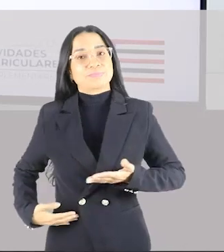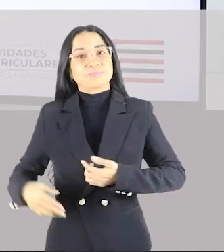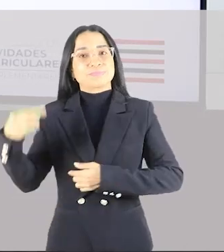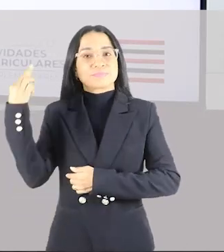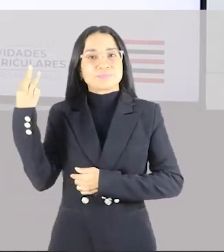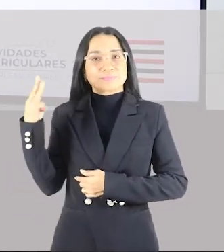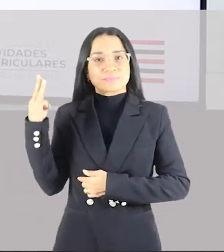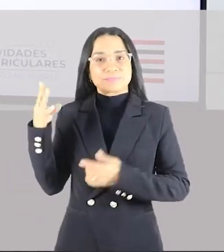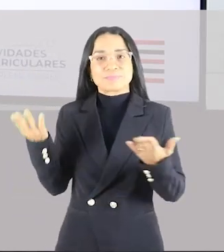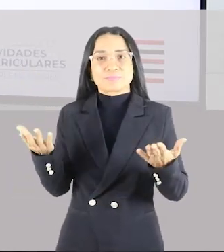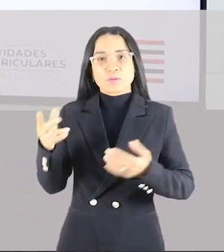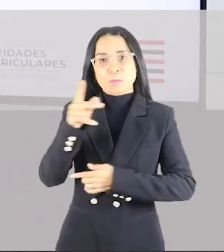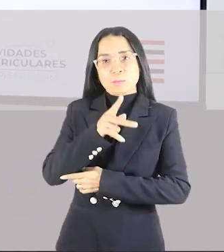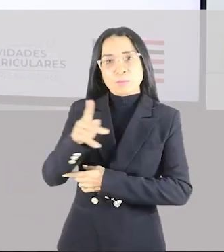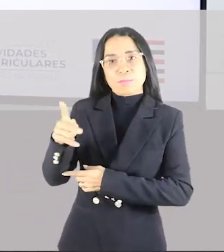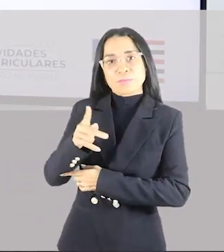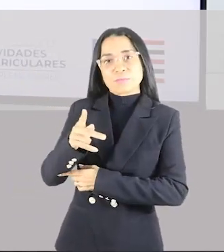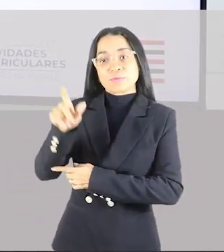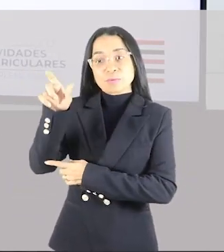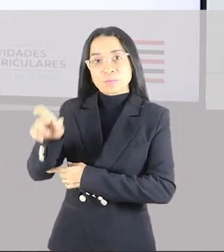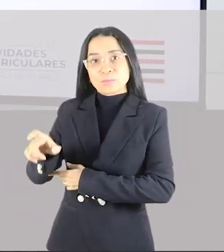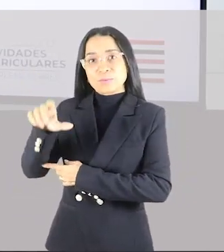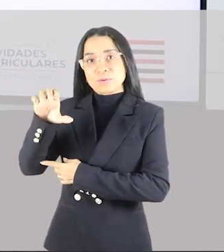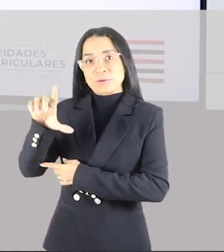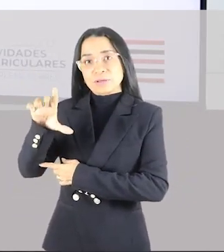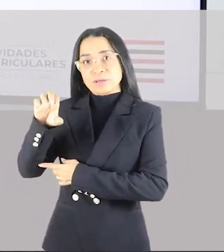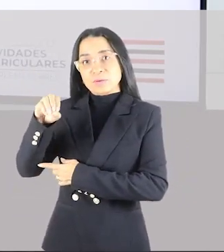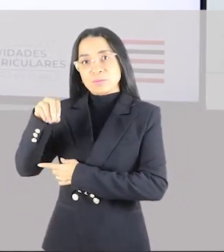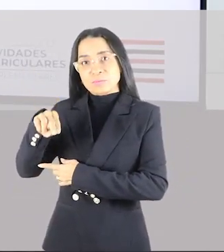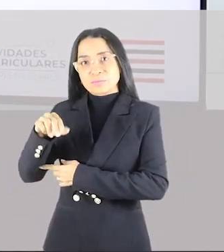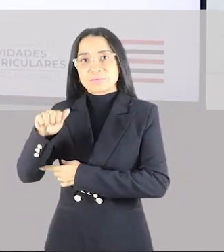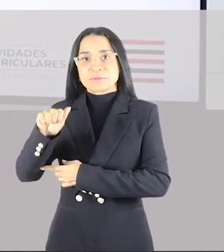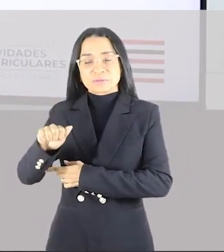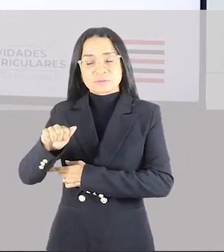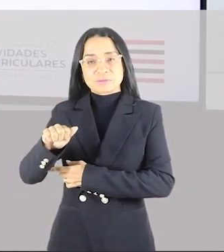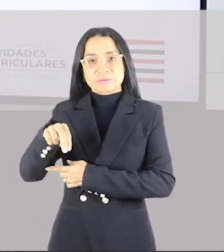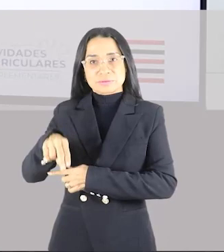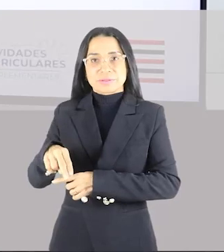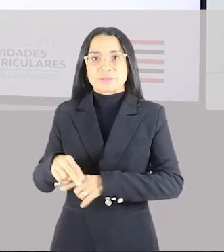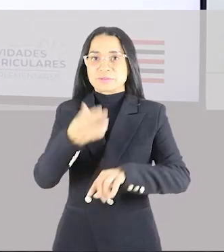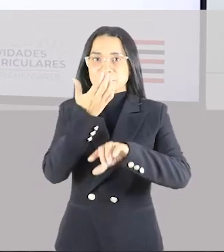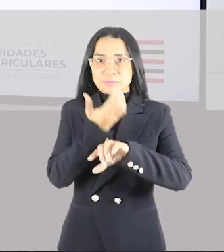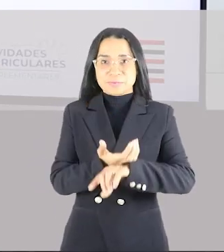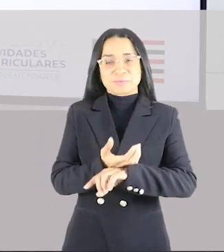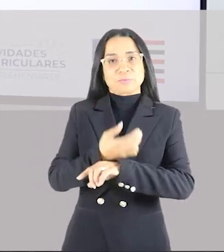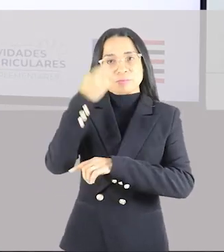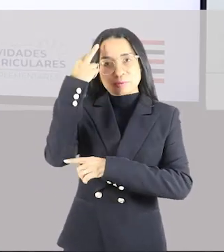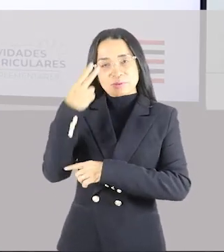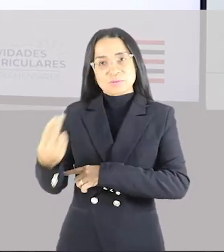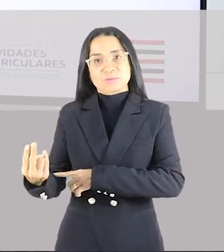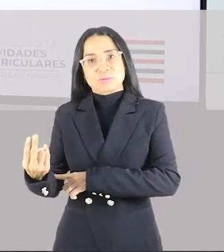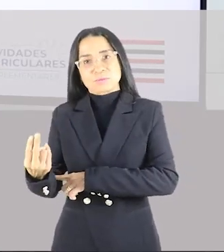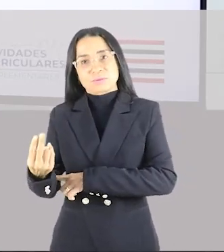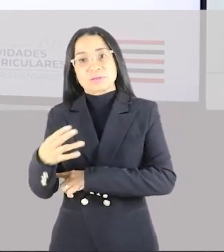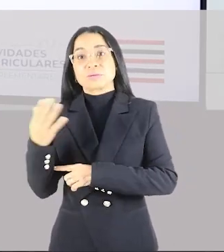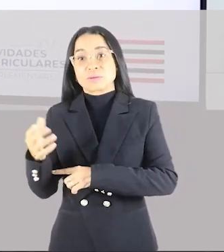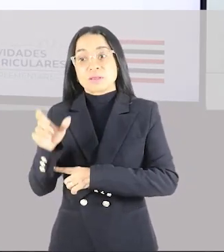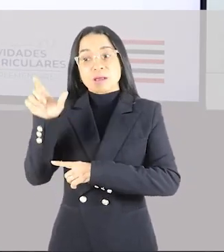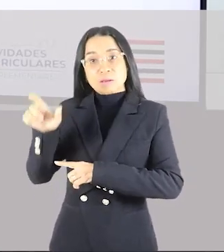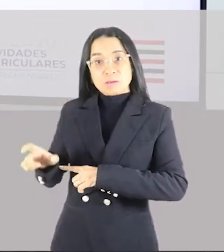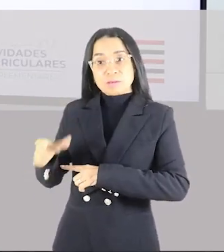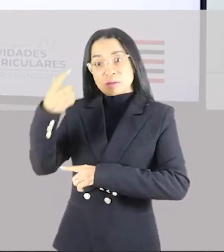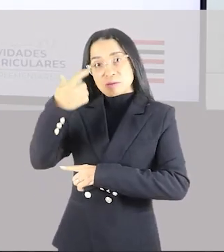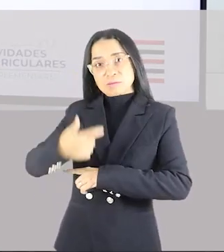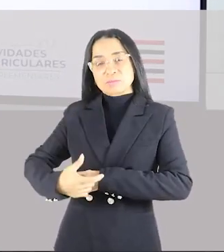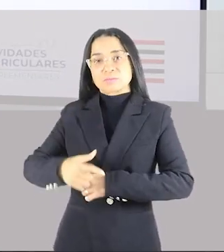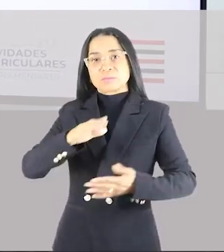Maranhão. Sou o professor Leonan Rodrigues, de História. Está aqui no nosso canto do vídeo a Edna, que é intérprete de